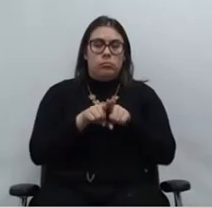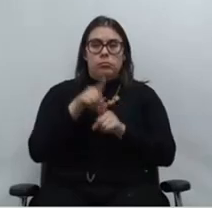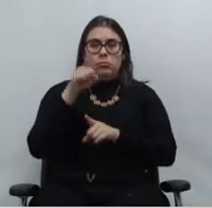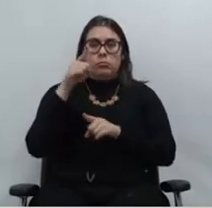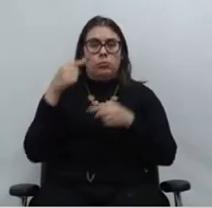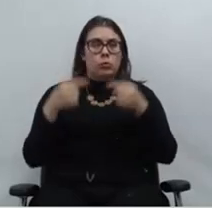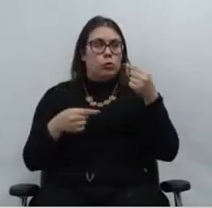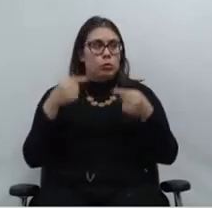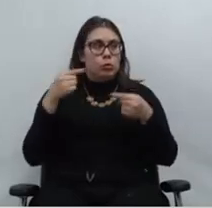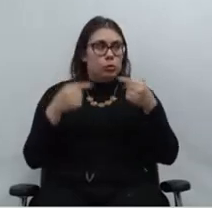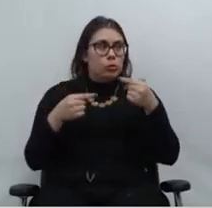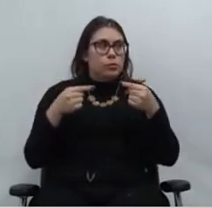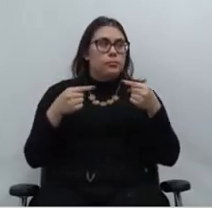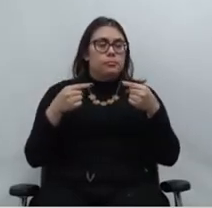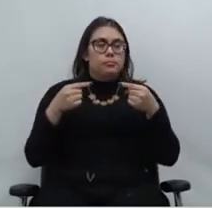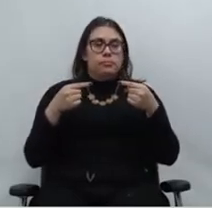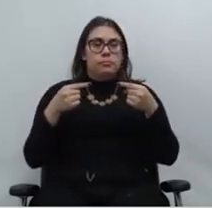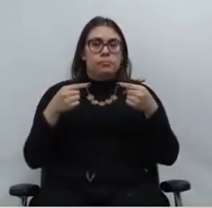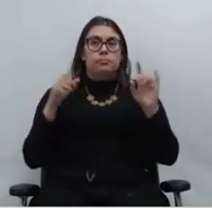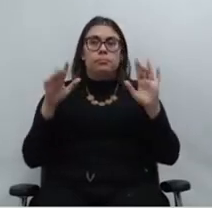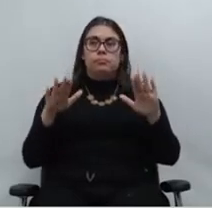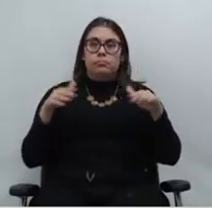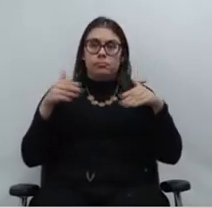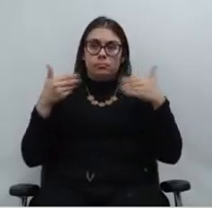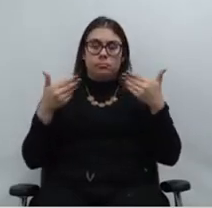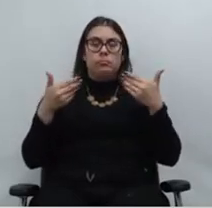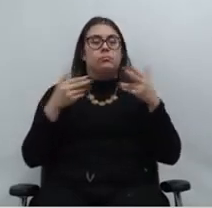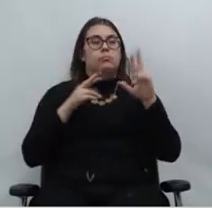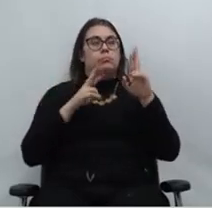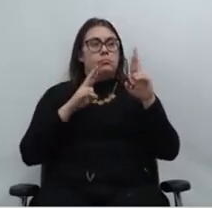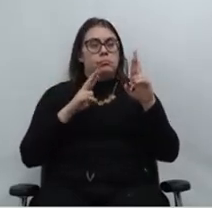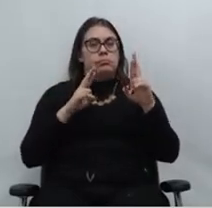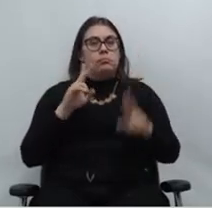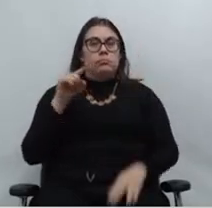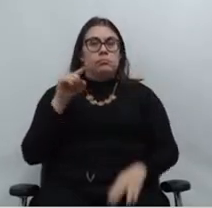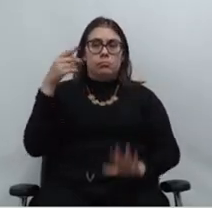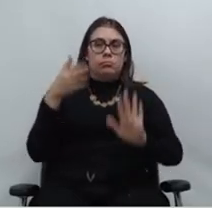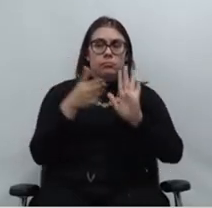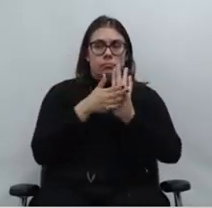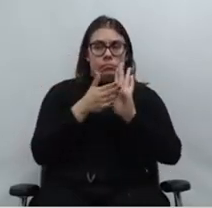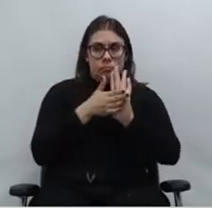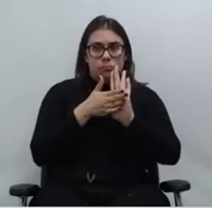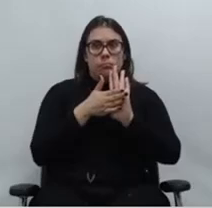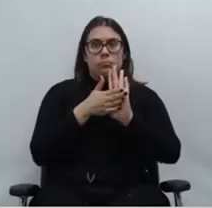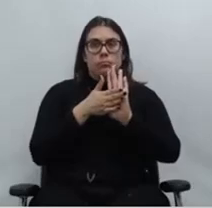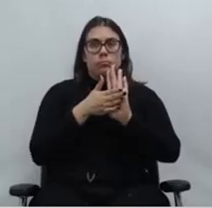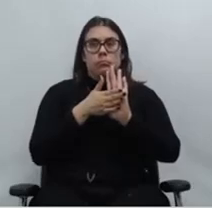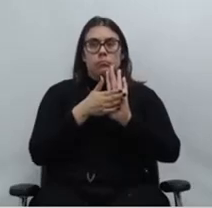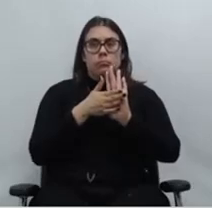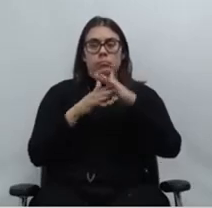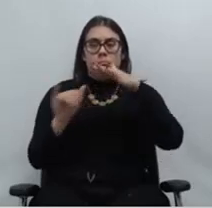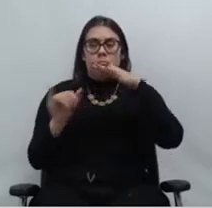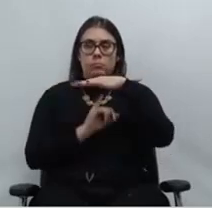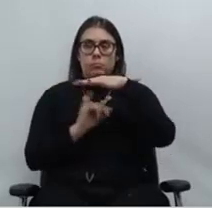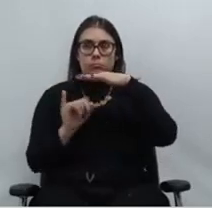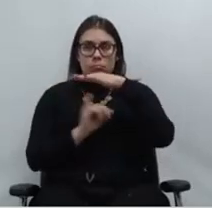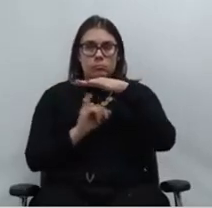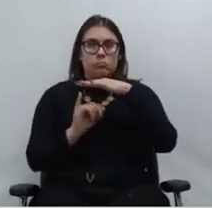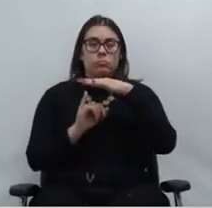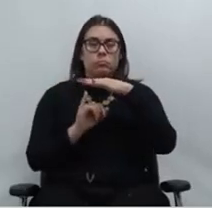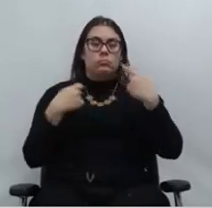de ações afirmativas para a seleção. Nesse sentido, espera-se que para as próximas propostas orçamentárias da instituição